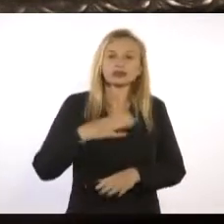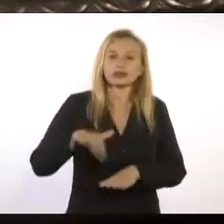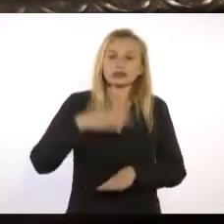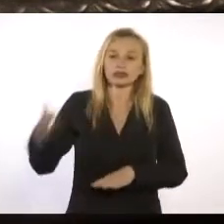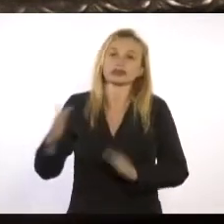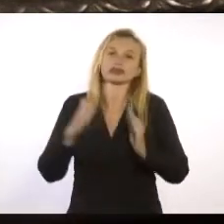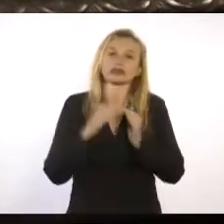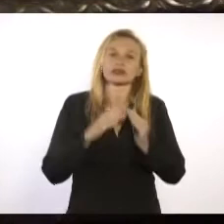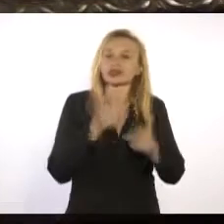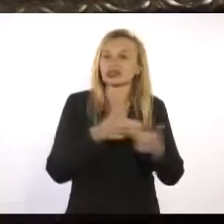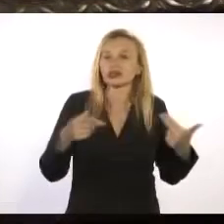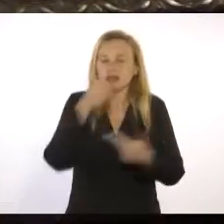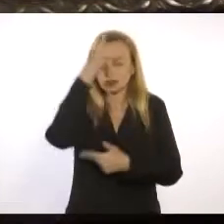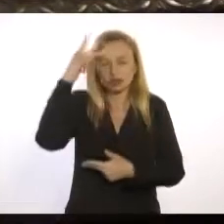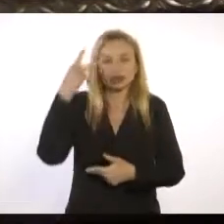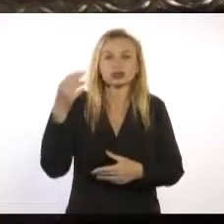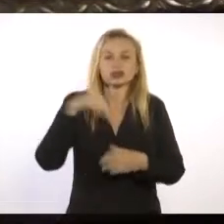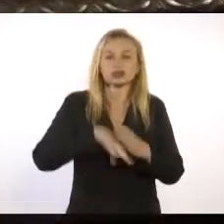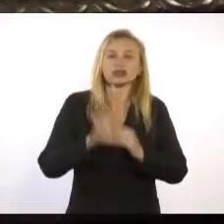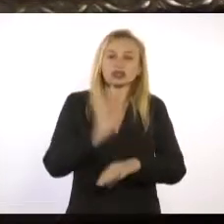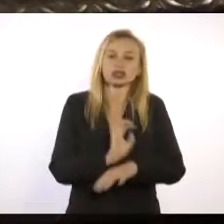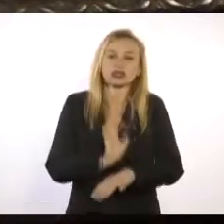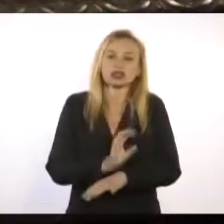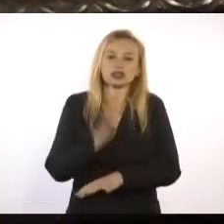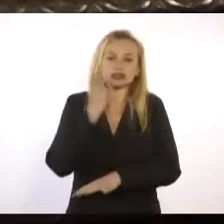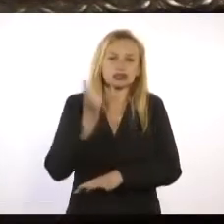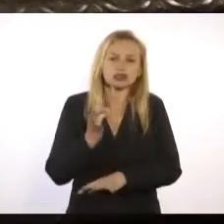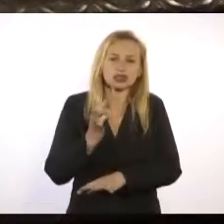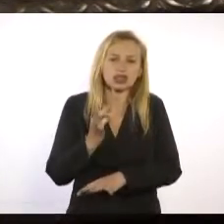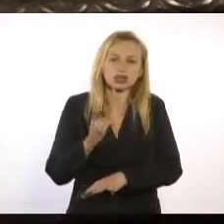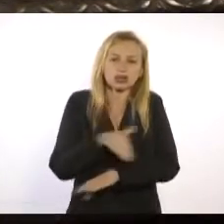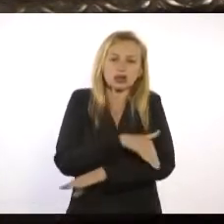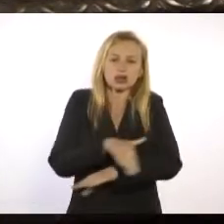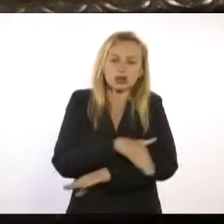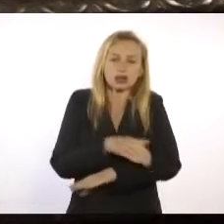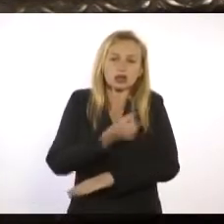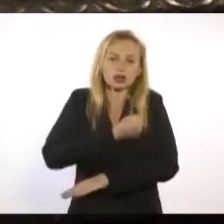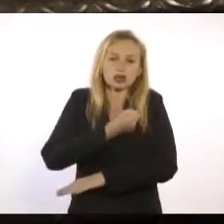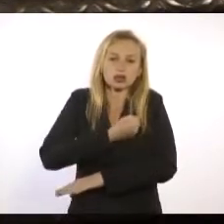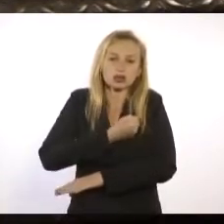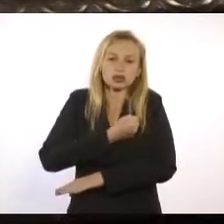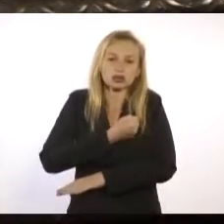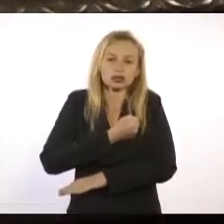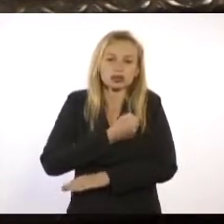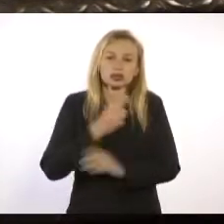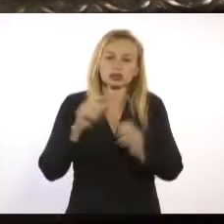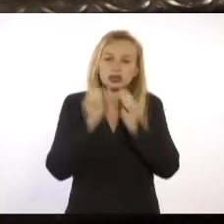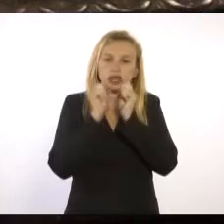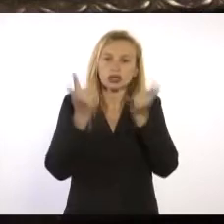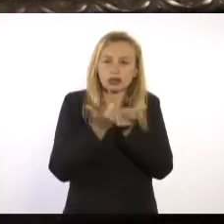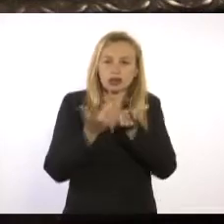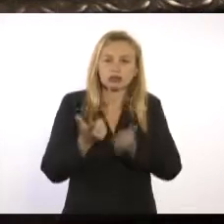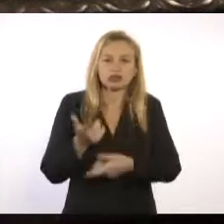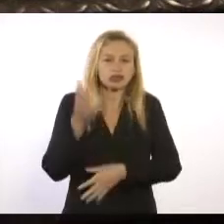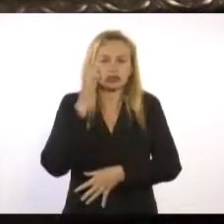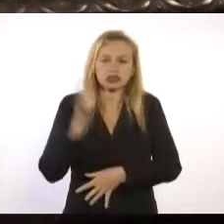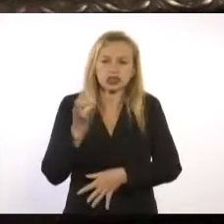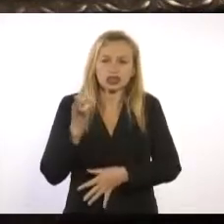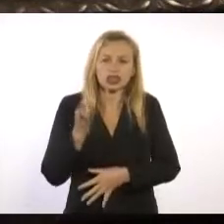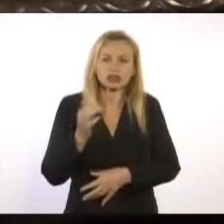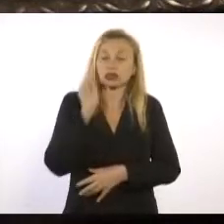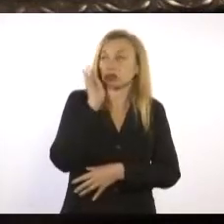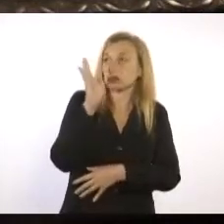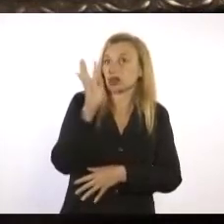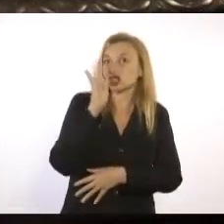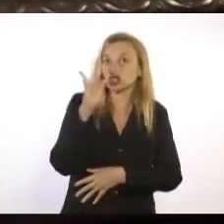muitas pessoas nesse estado que sequer sabe qual é o endereço da Assembleia Legislativa, que sequer